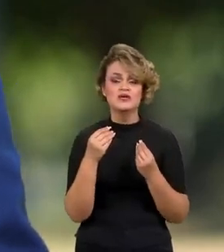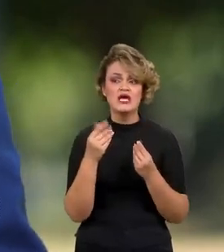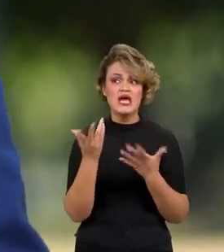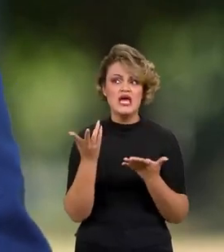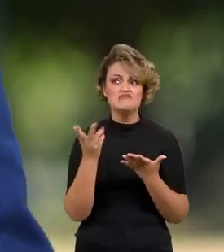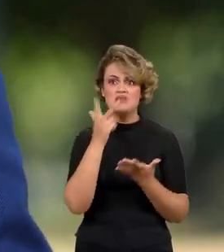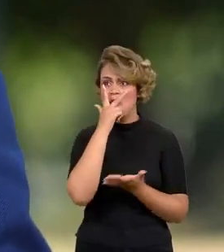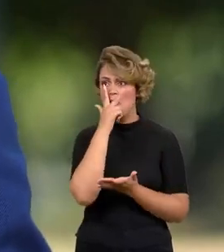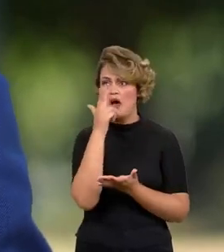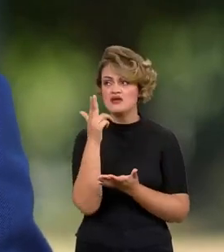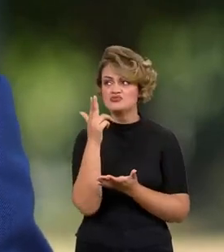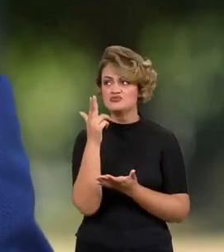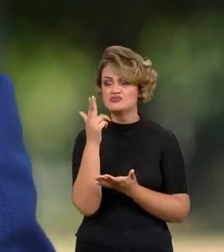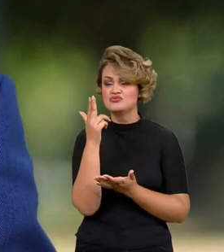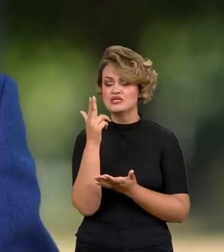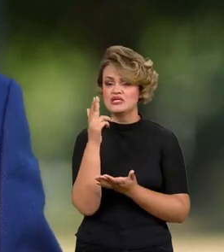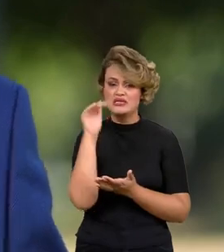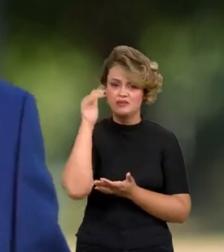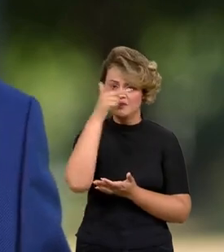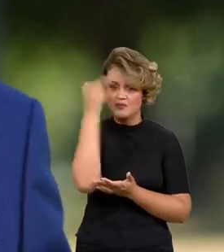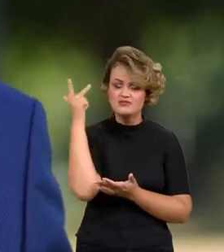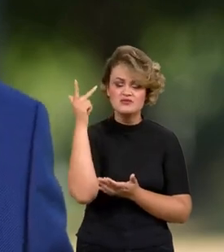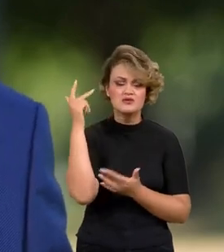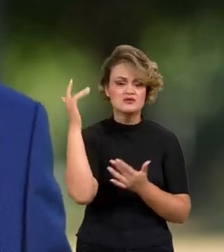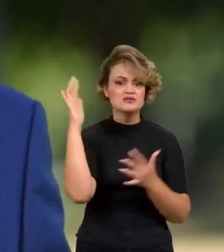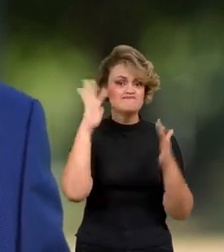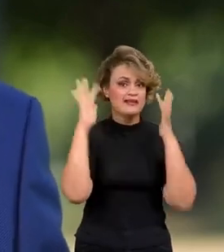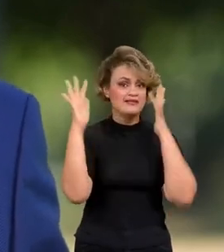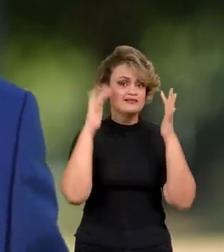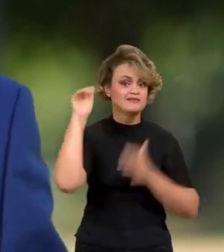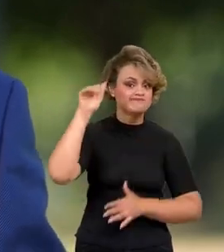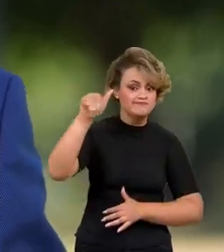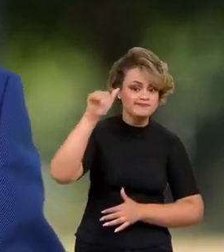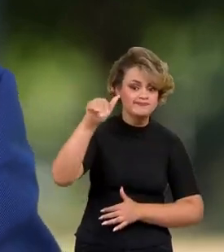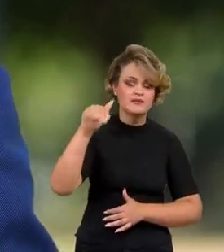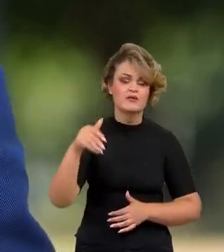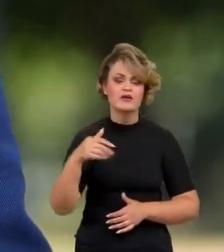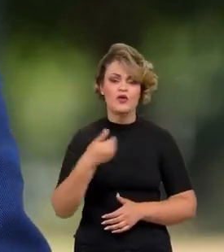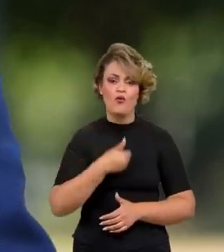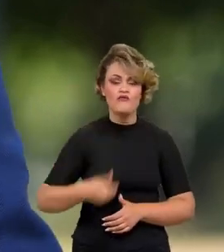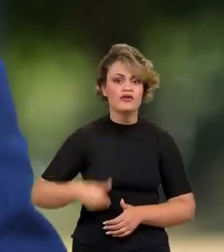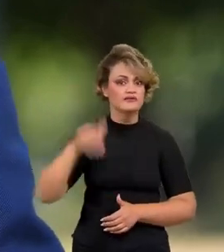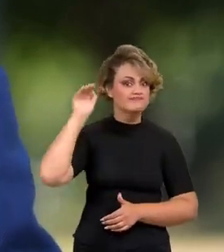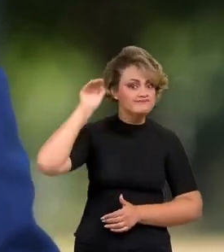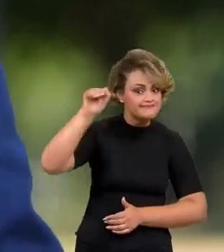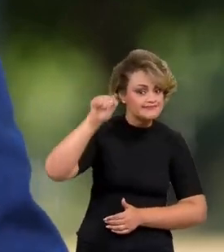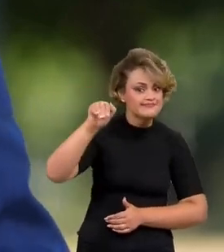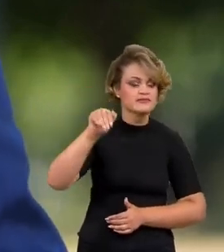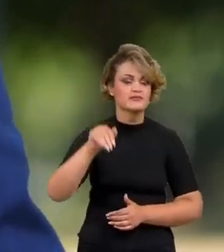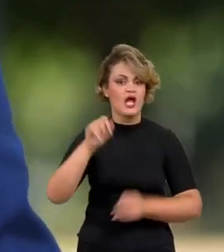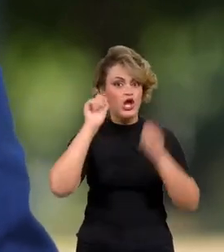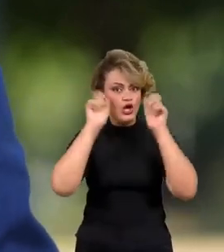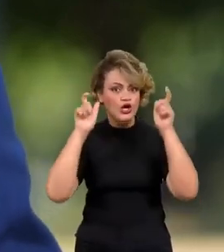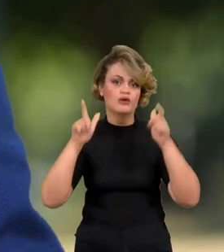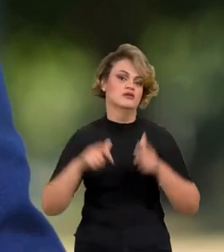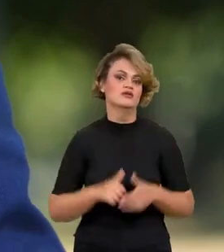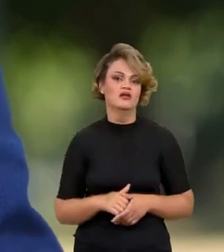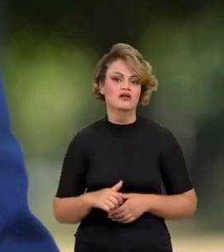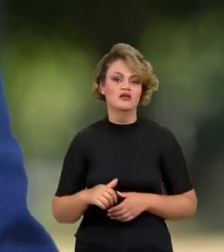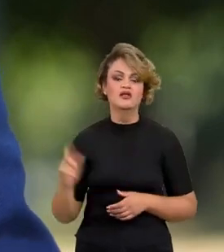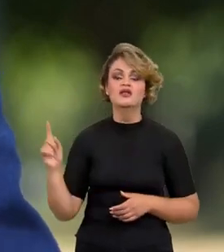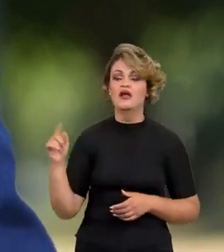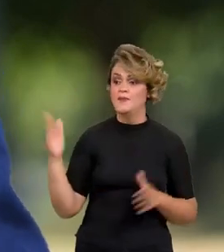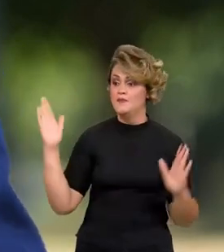um aviso a humanidade é uma vida governante de uma vida toda humanidade ou seja nós estamos